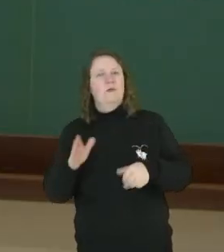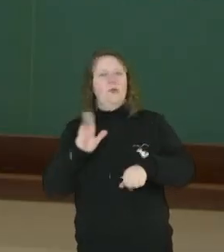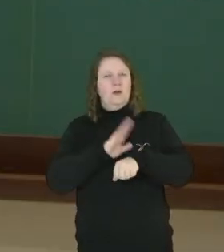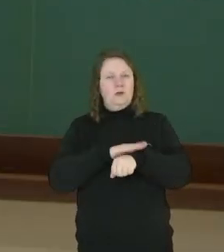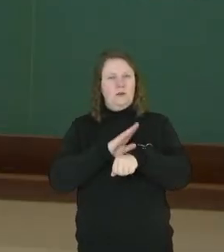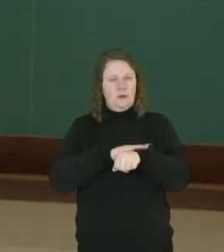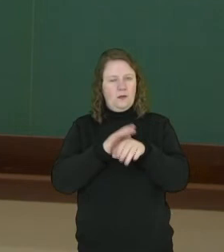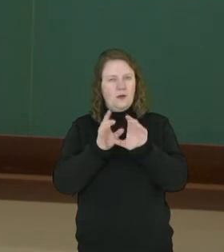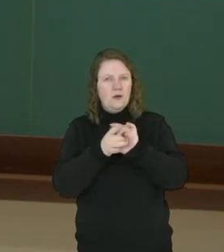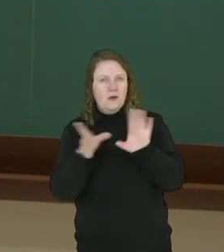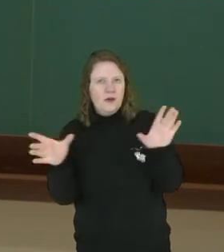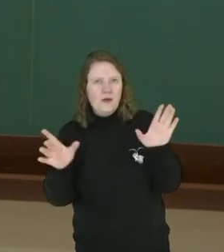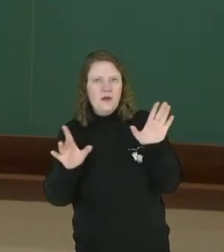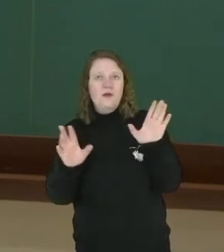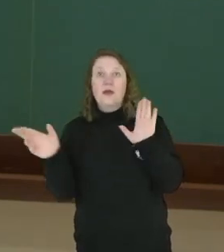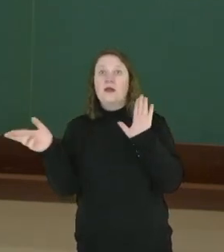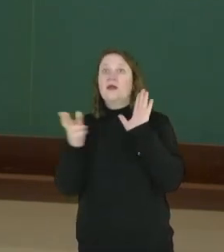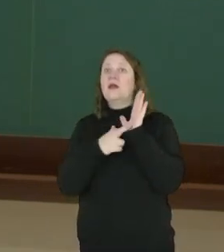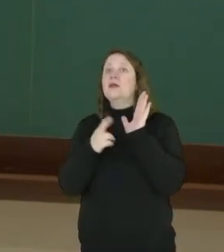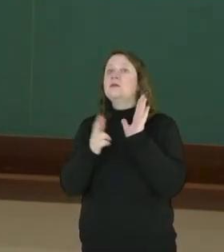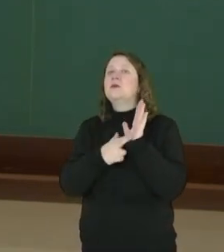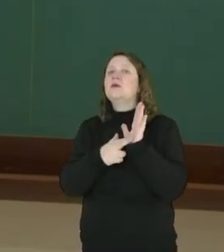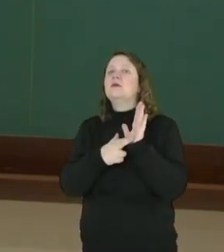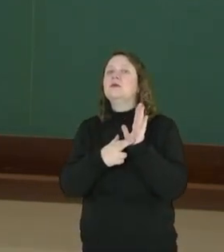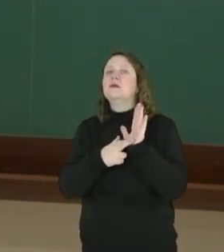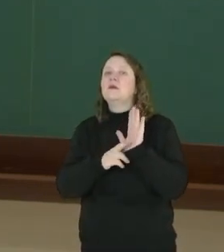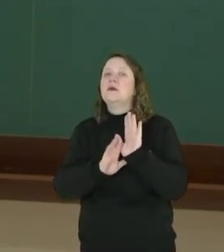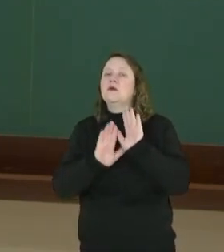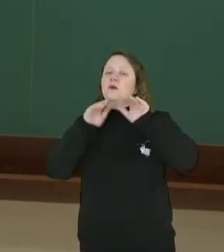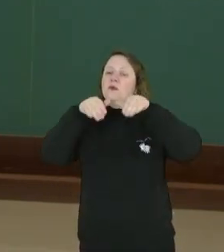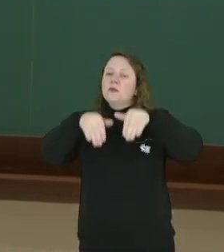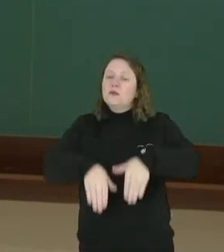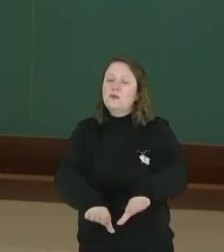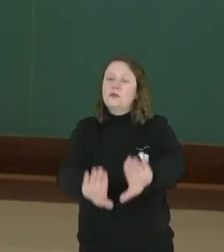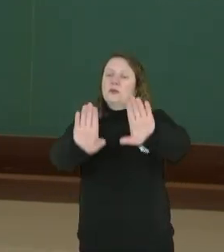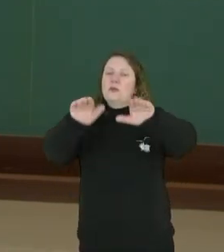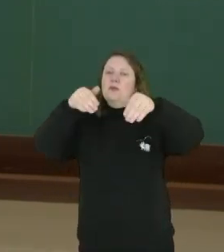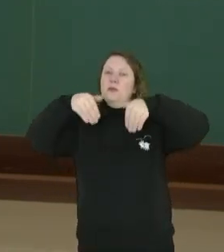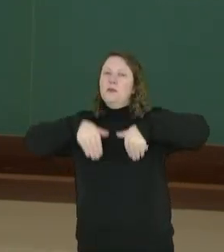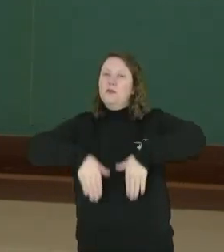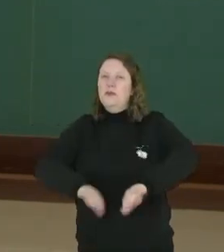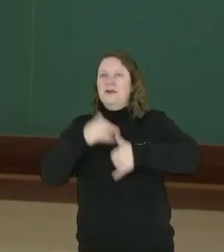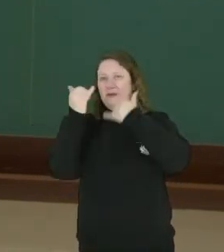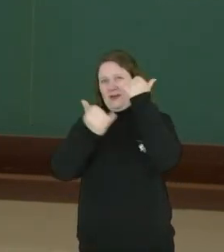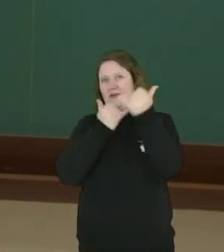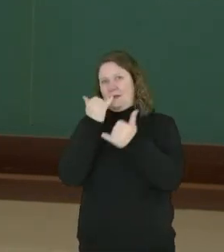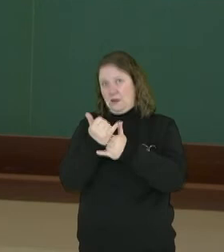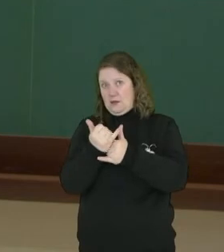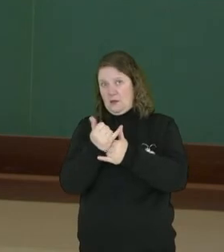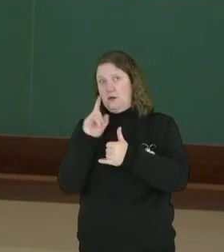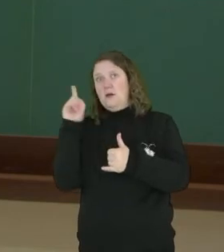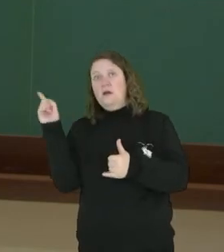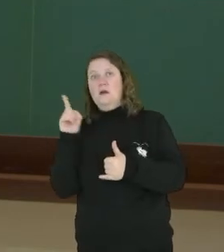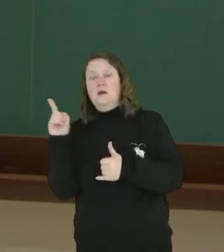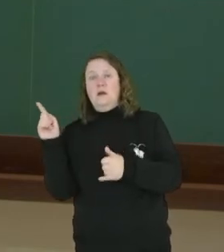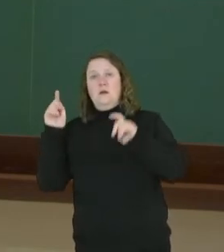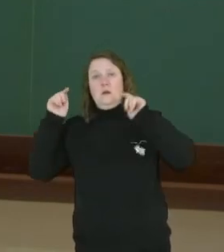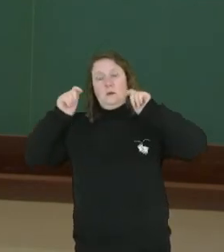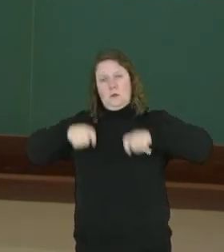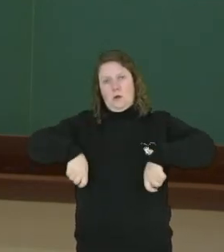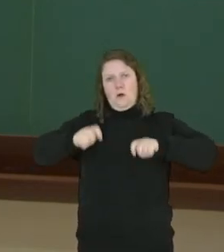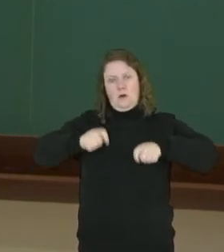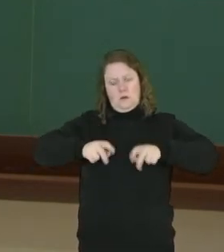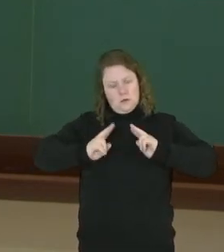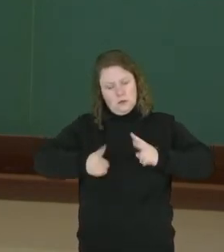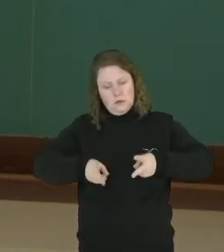pergunta para vocês responderem. Será que nessa trajetória dos Teletubbies, né, que é né, aquela coisa toda lá, eles conseguiam manter